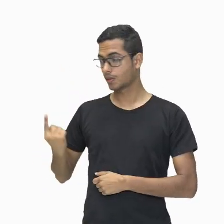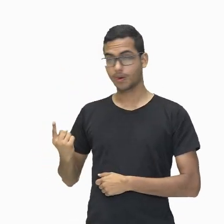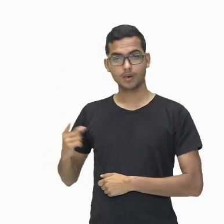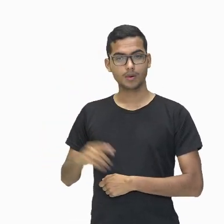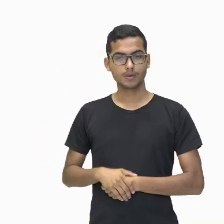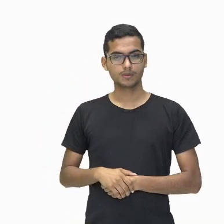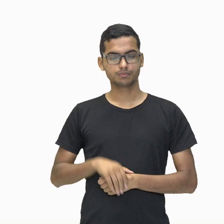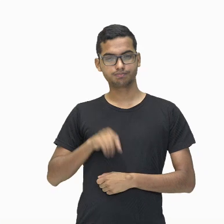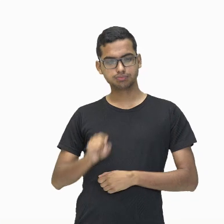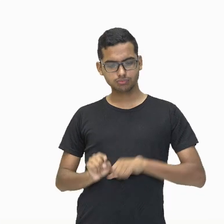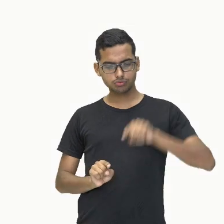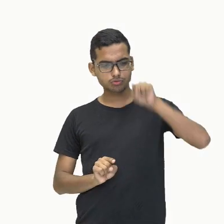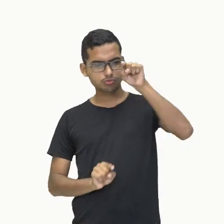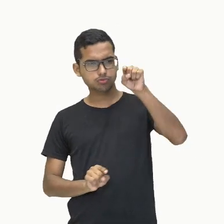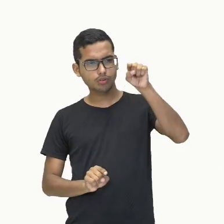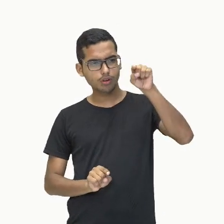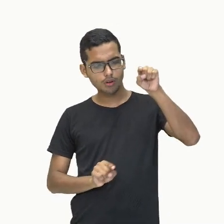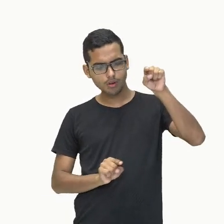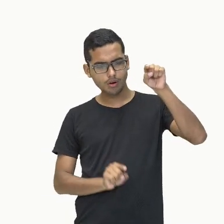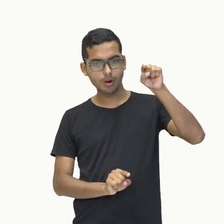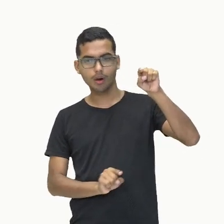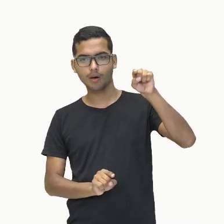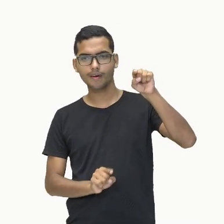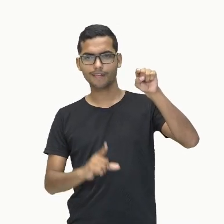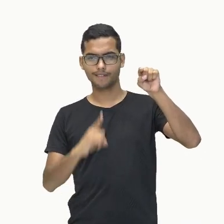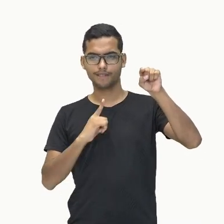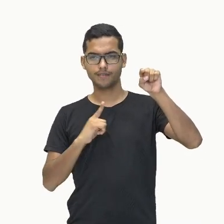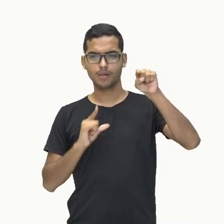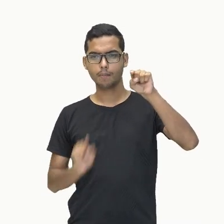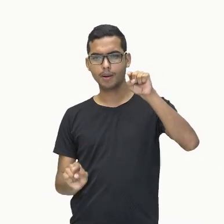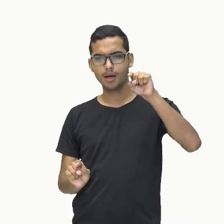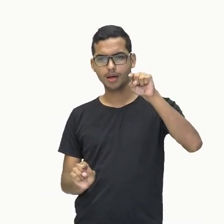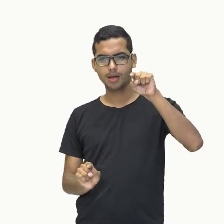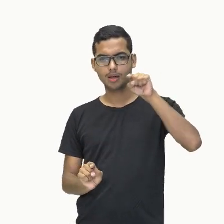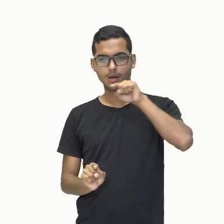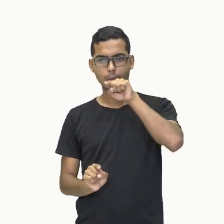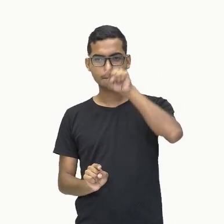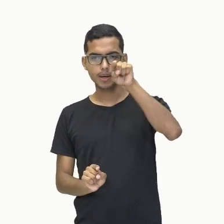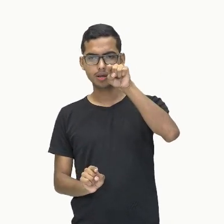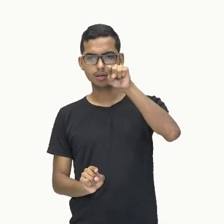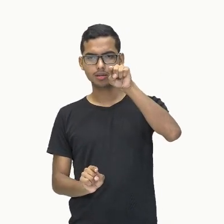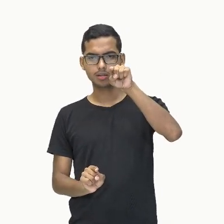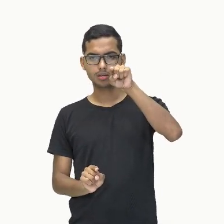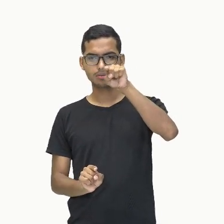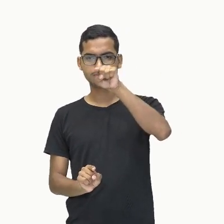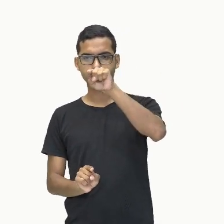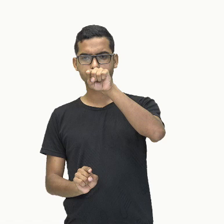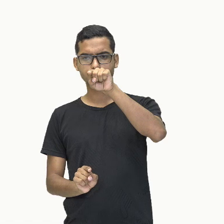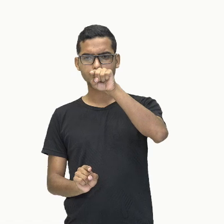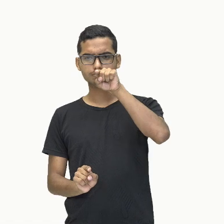ponto, que pode ser qualquer ponto que esteja no chão,